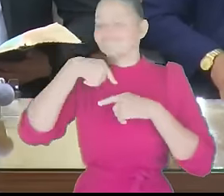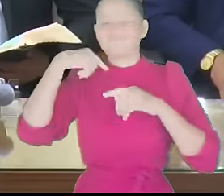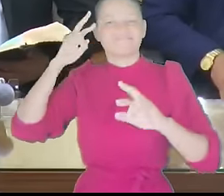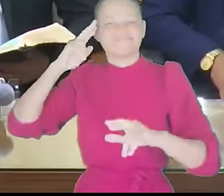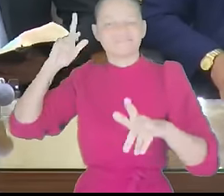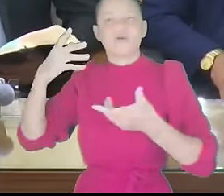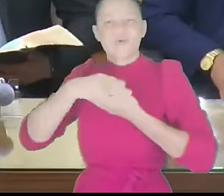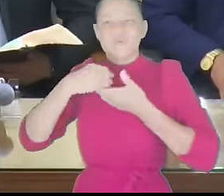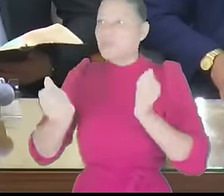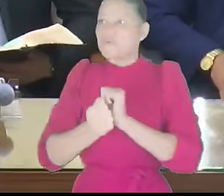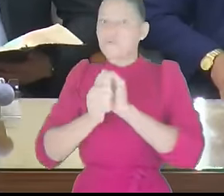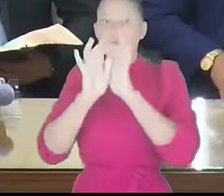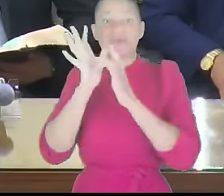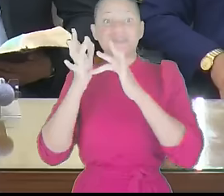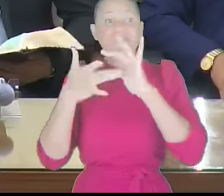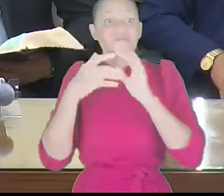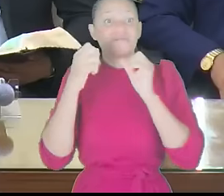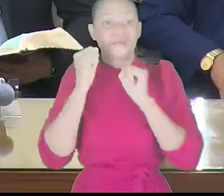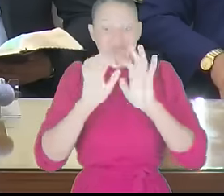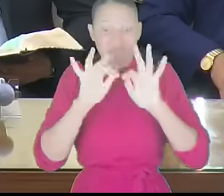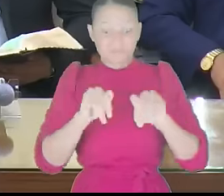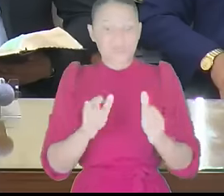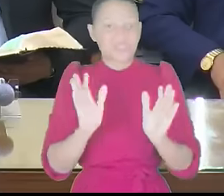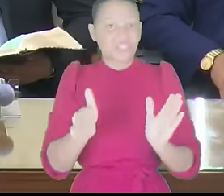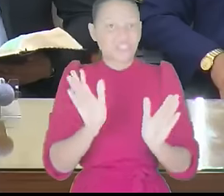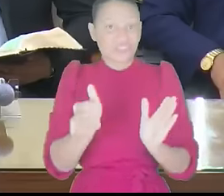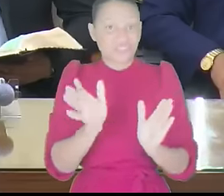um glória para Jesus bem forte.